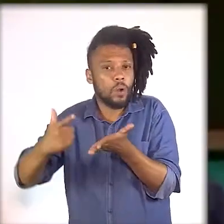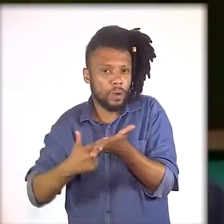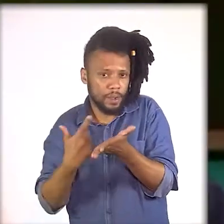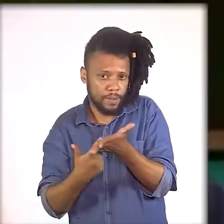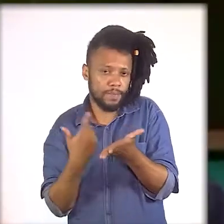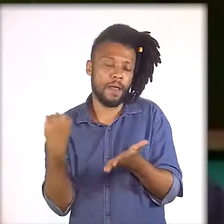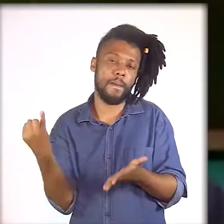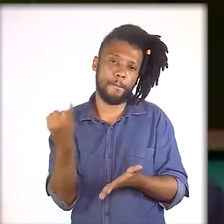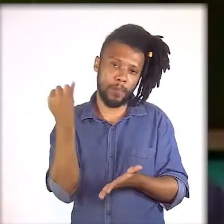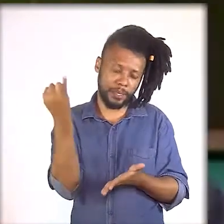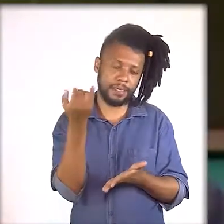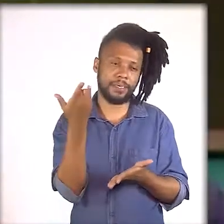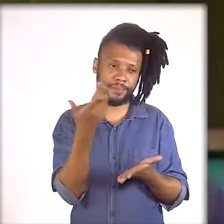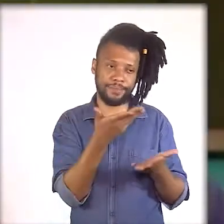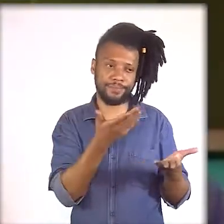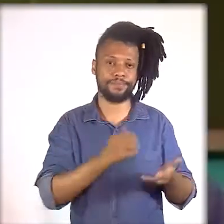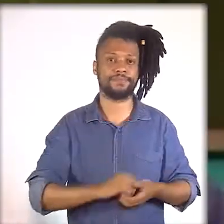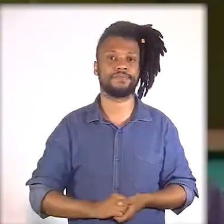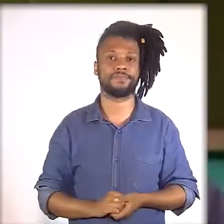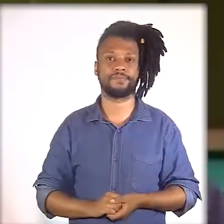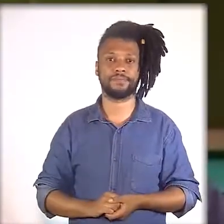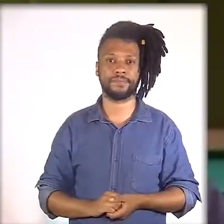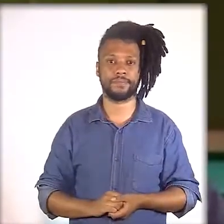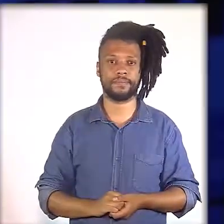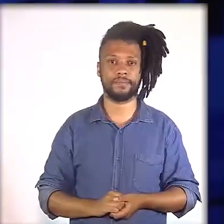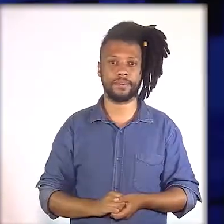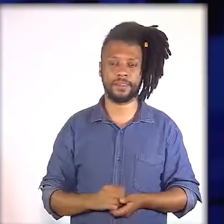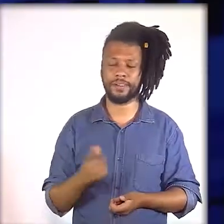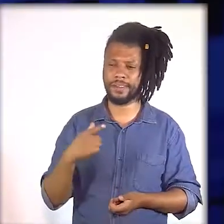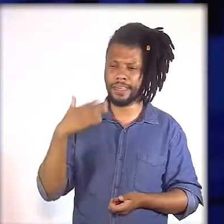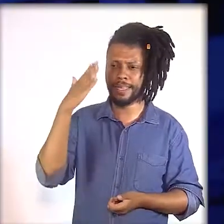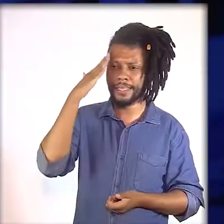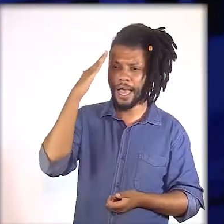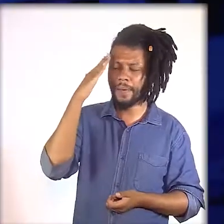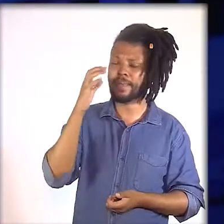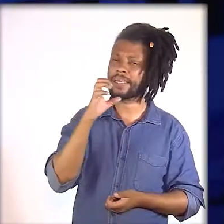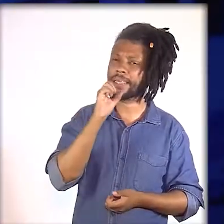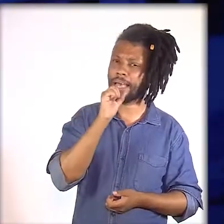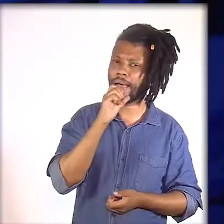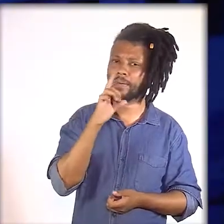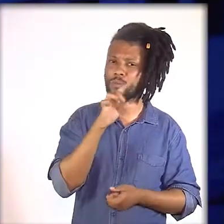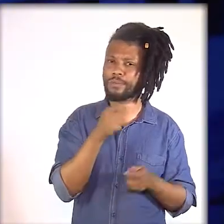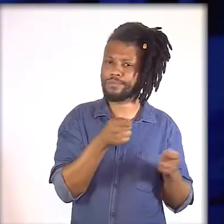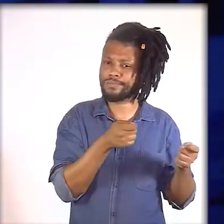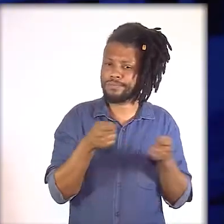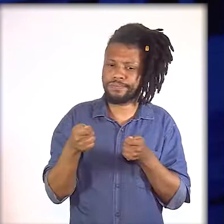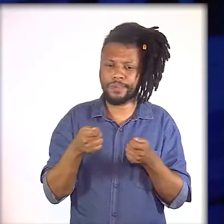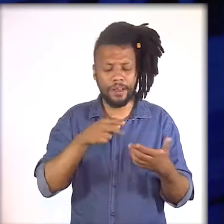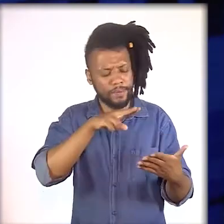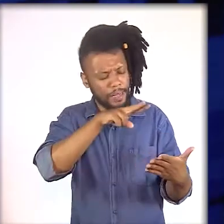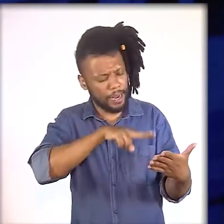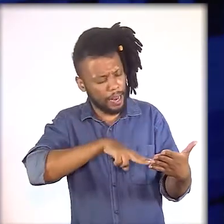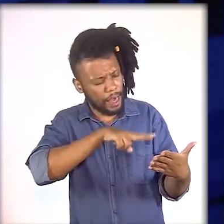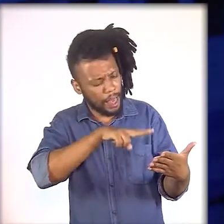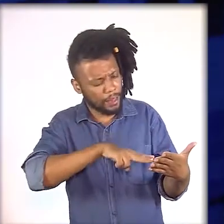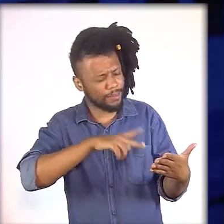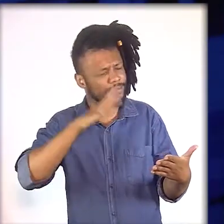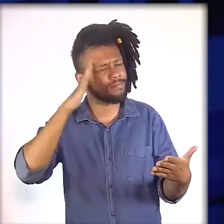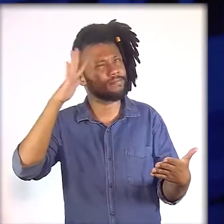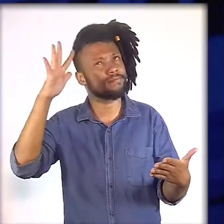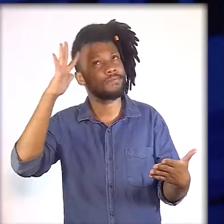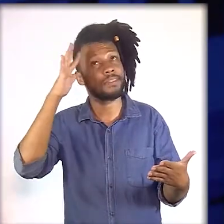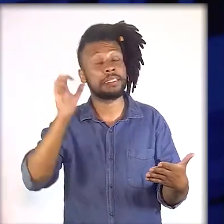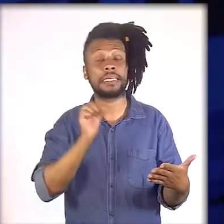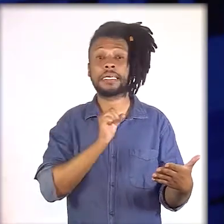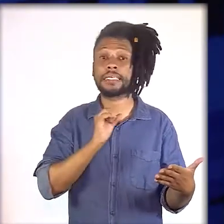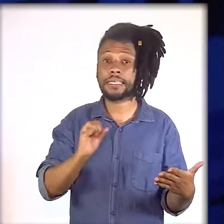muito boa hora e importantíssima. Já nasce importante, eu digo para ele. Vocês sabem que eu fiquei esse fim de semana lendo o livro, né, e pensando,